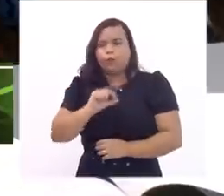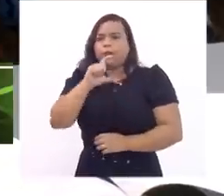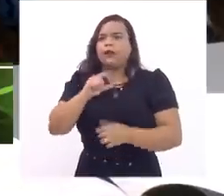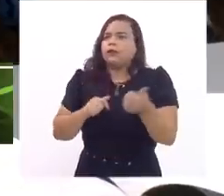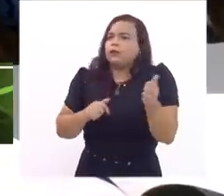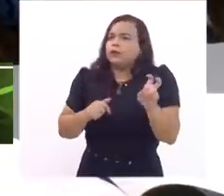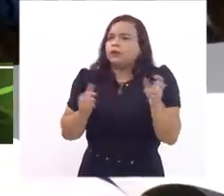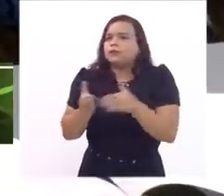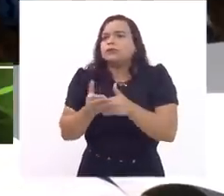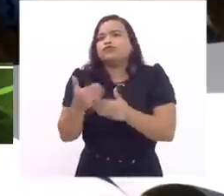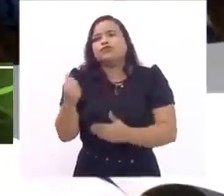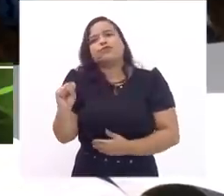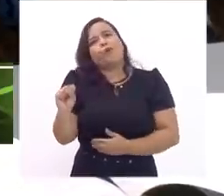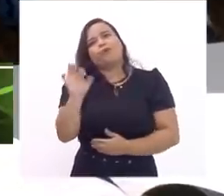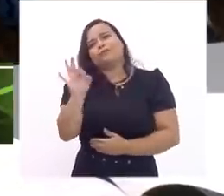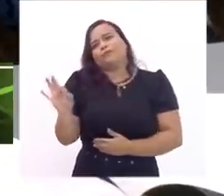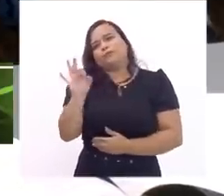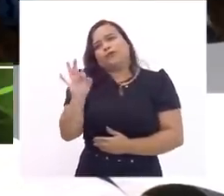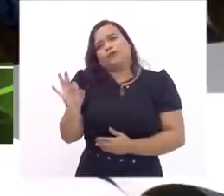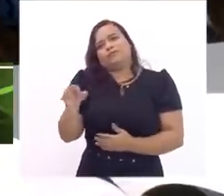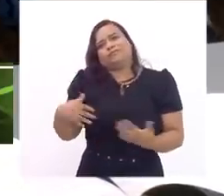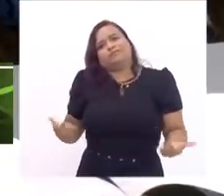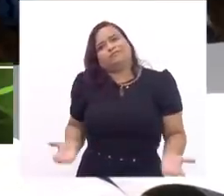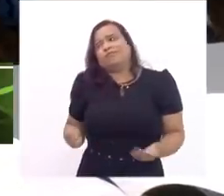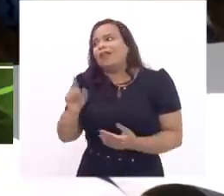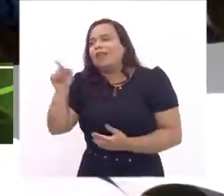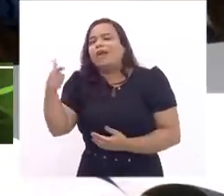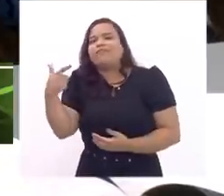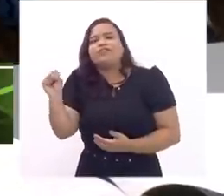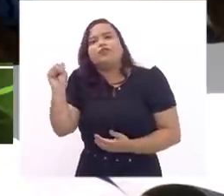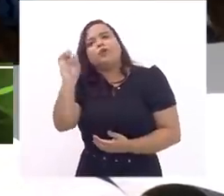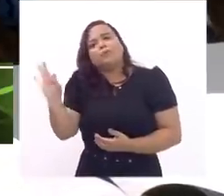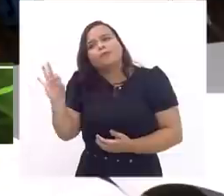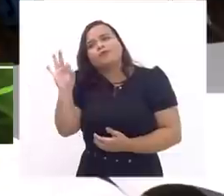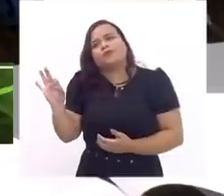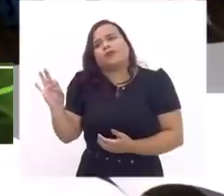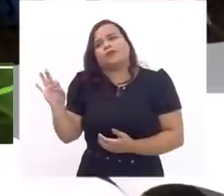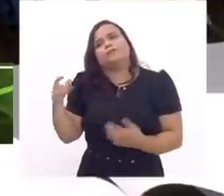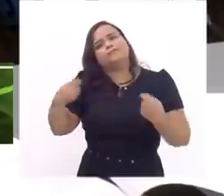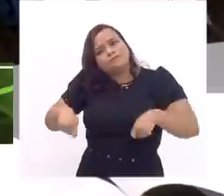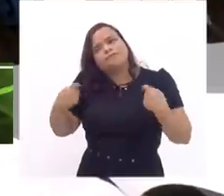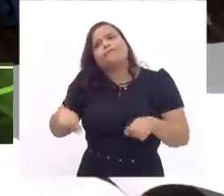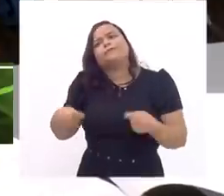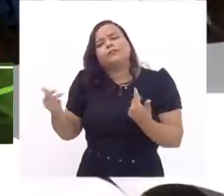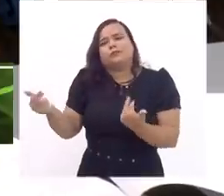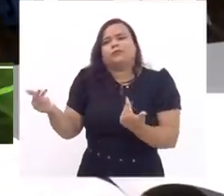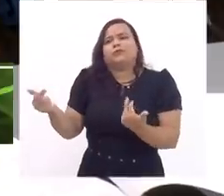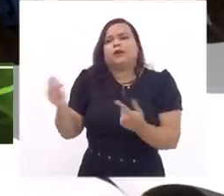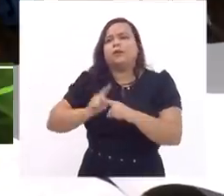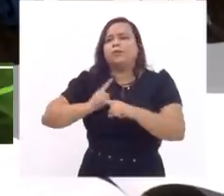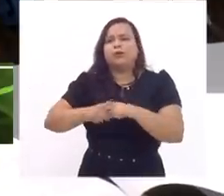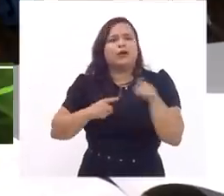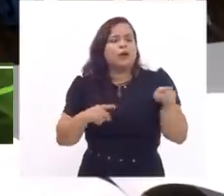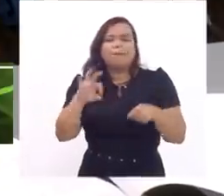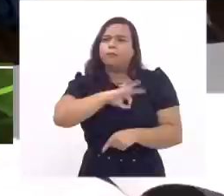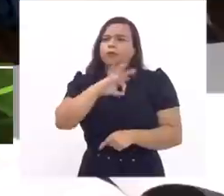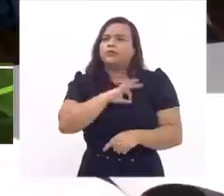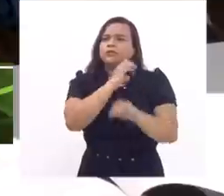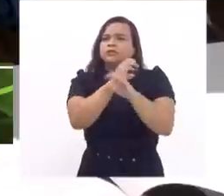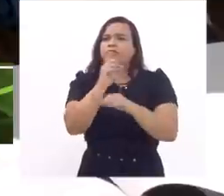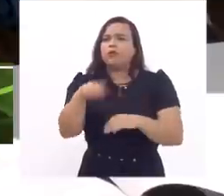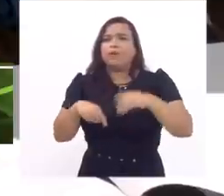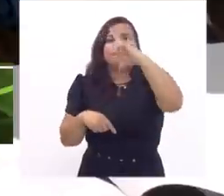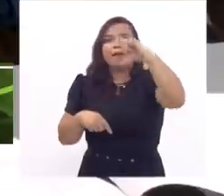ter recebido os 28%, porque o número da Polícia Civil é infinitamente menor, é